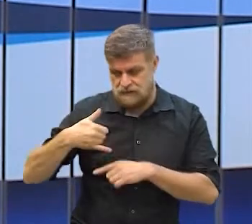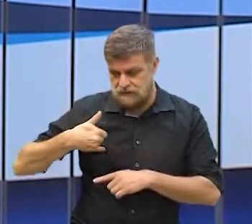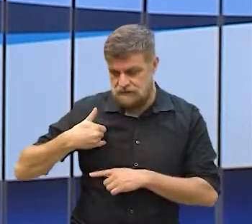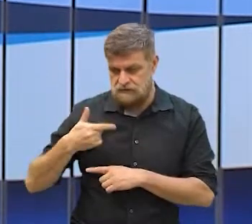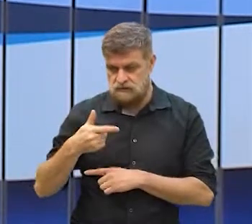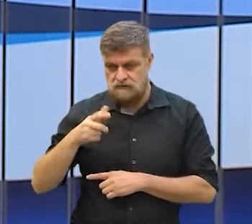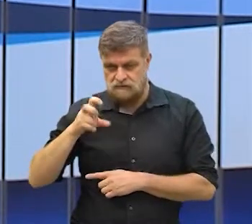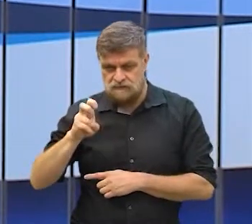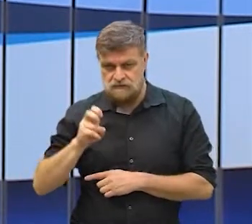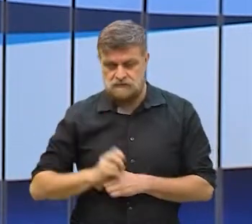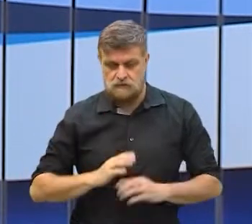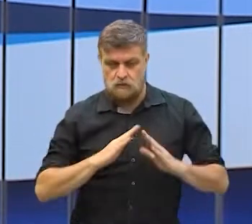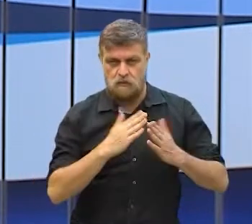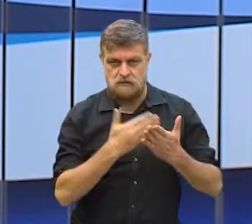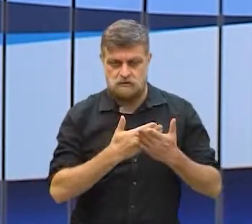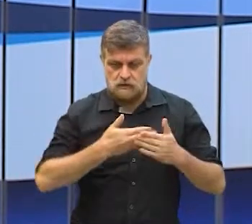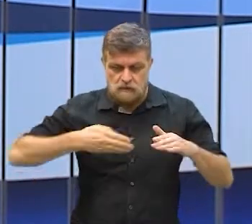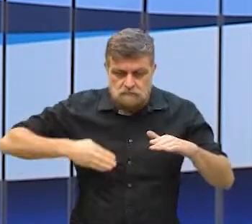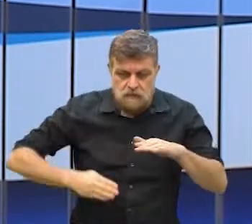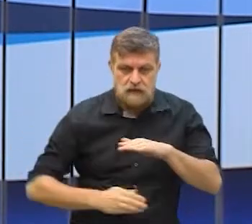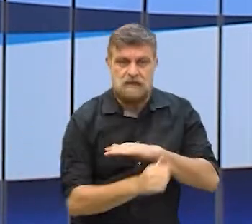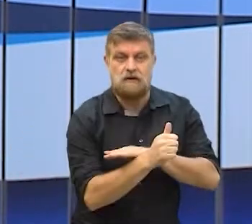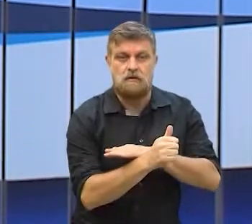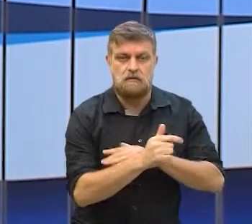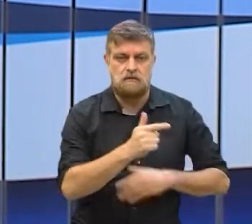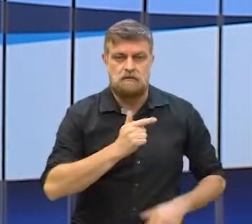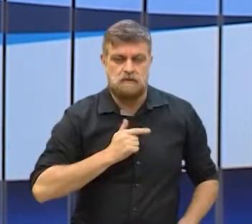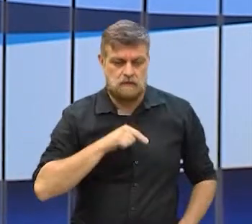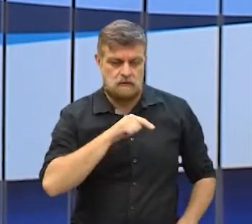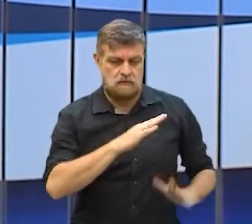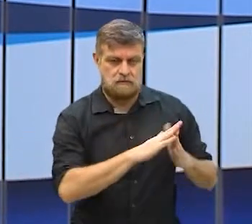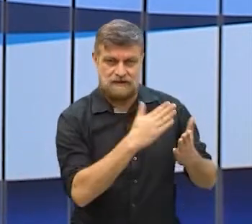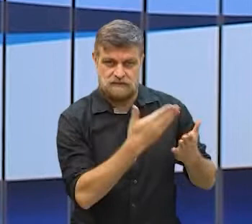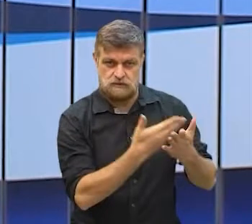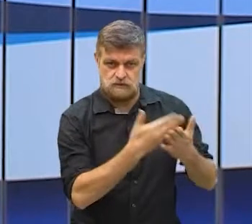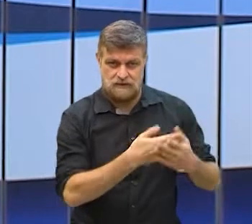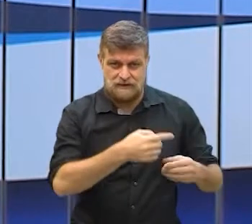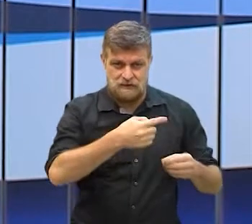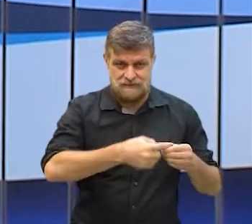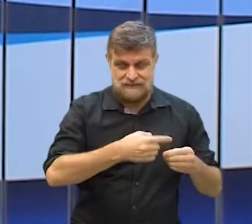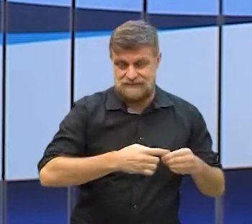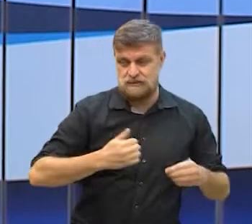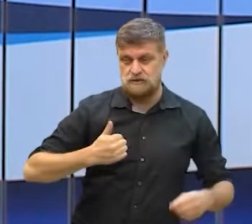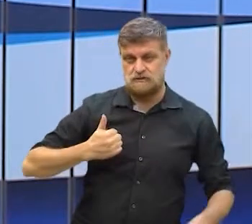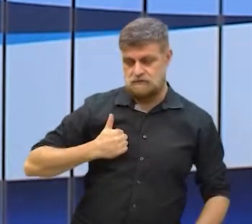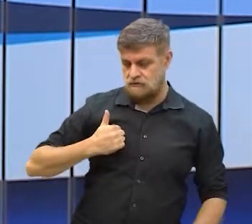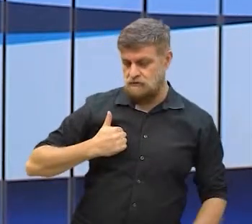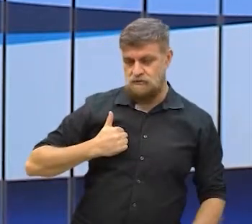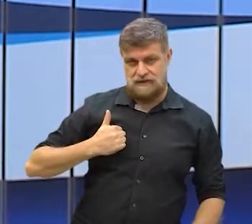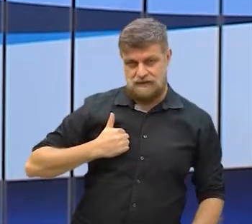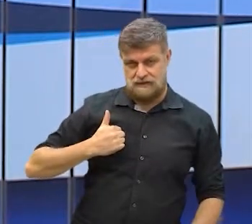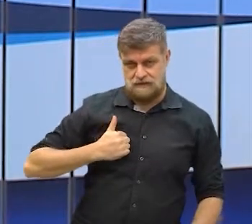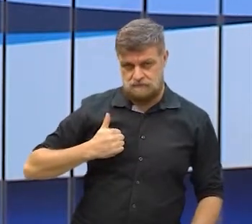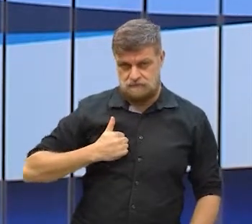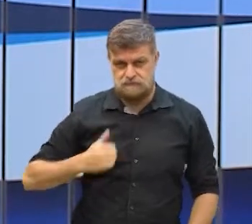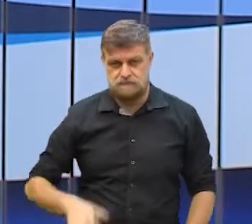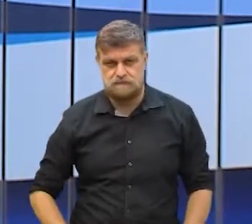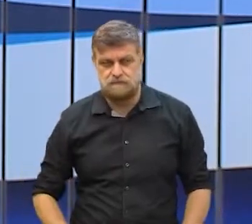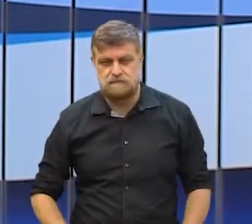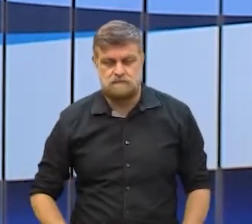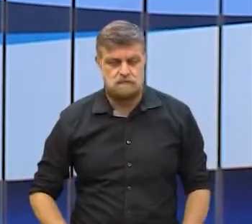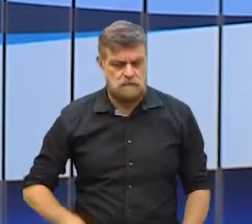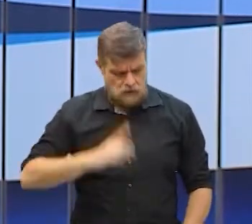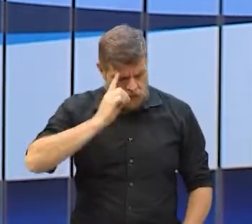de 25 anos, invadiu uma sala de aula da Escola Politécnica na cidade de Montreal, no